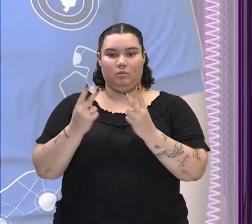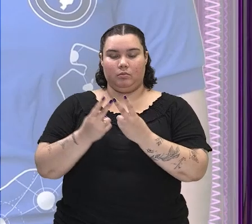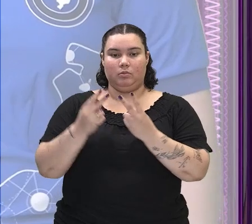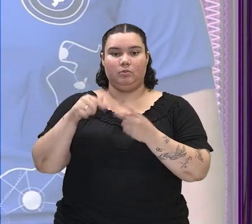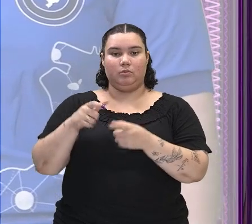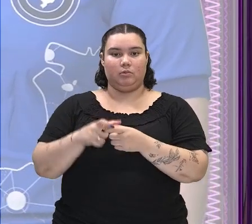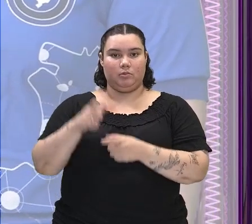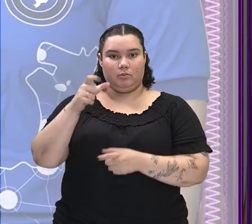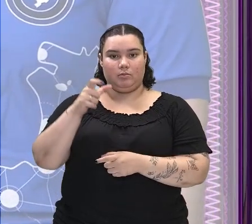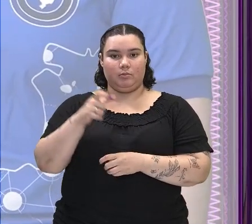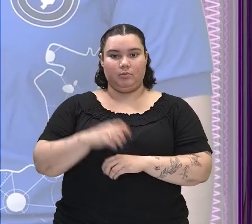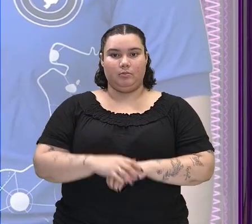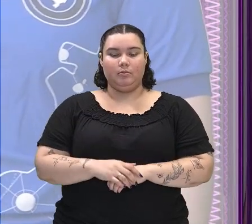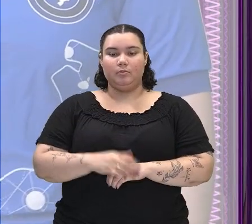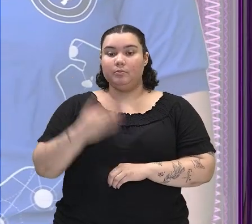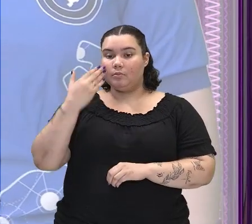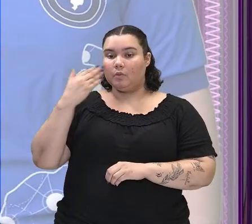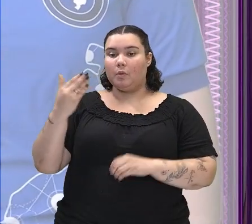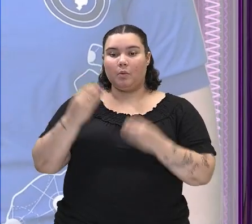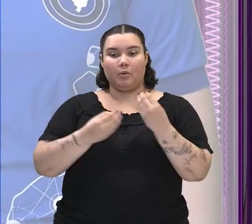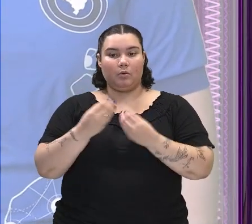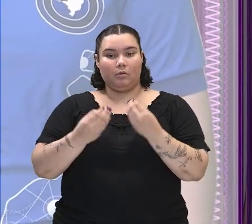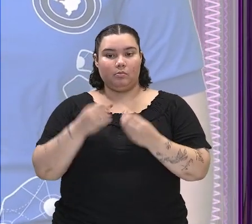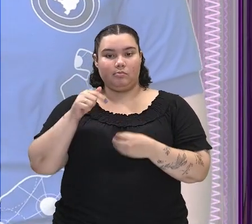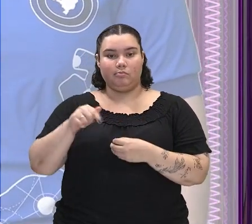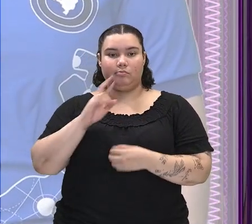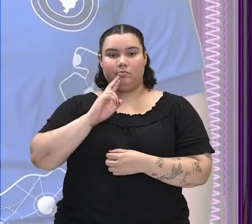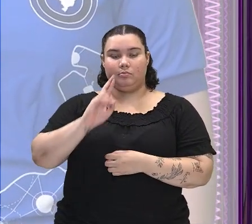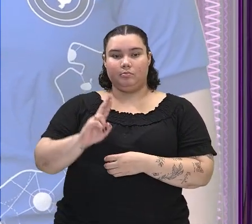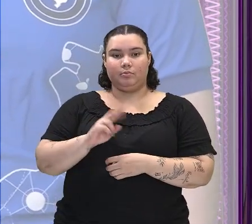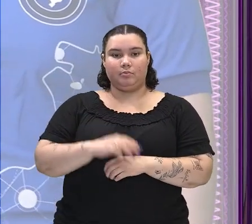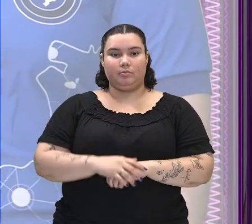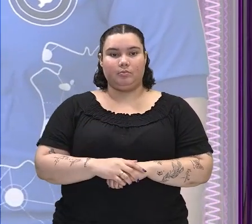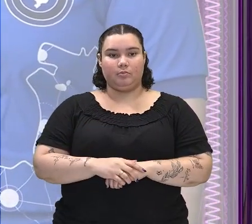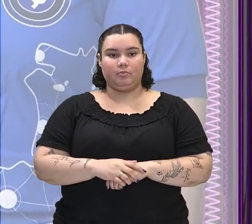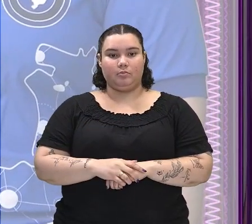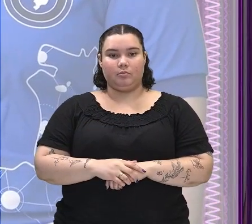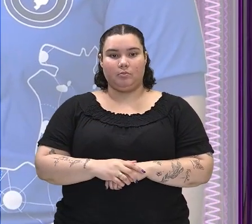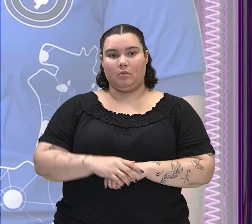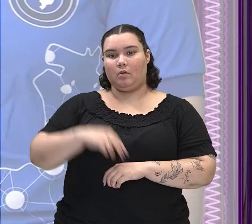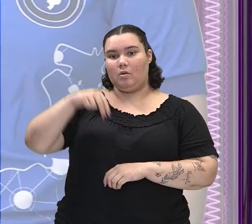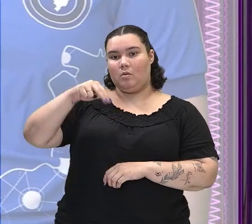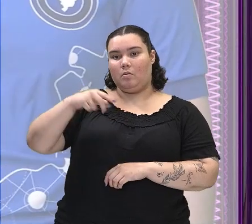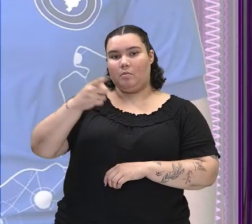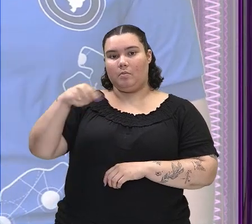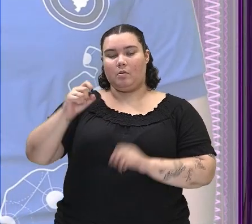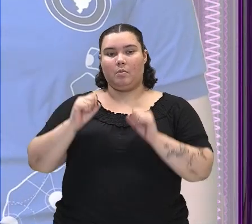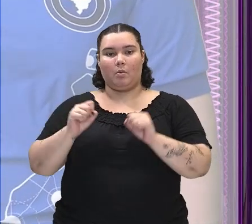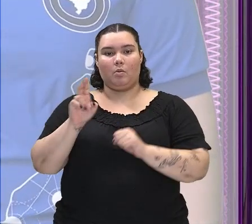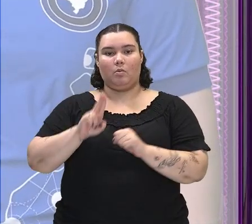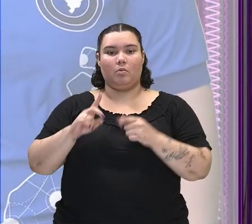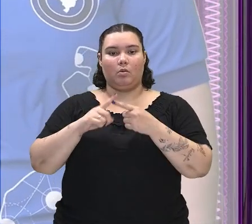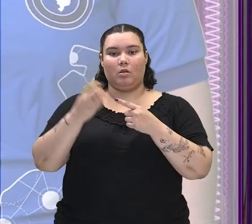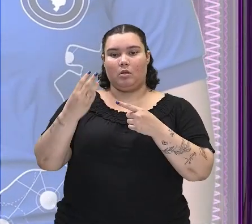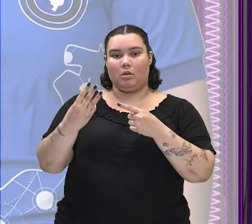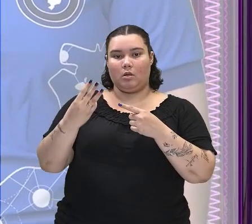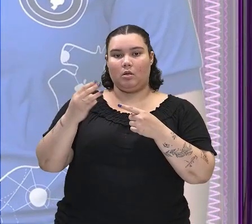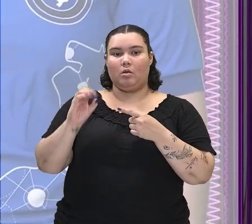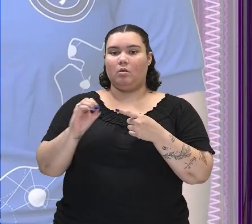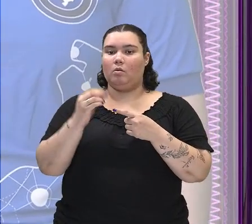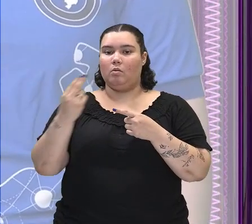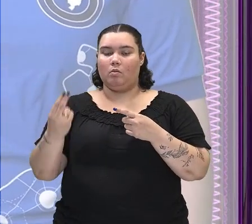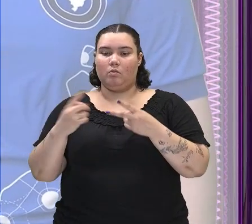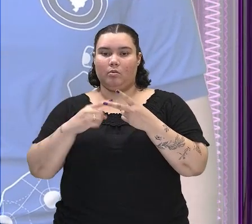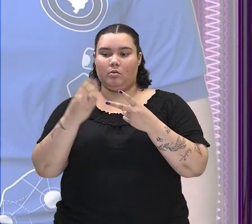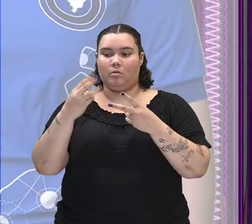cilindro. Então, vamos ver como é que vai ficar essa resposta. Olha só, o π a gente pode usar 3, né, como eu falei para vocês,